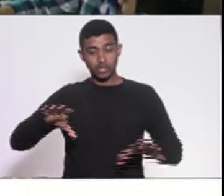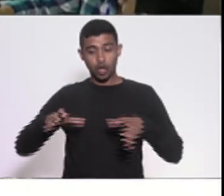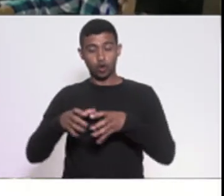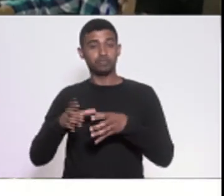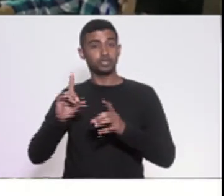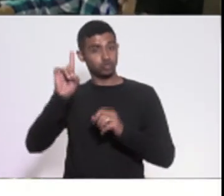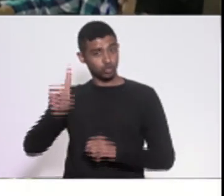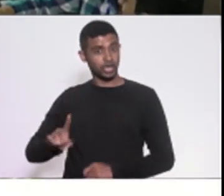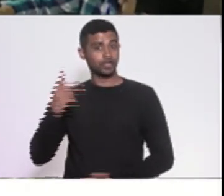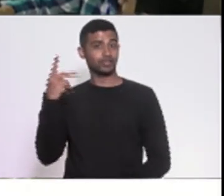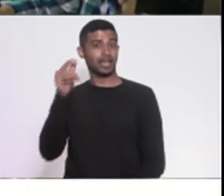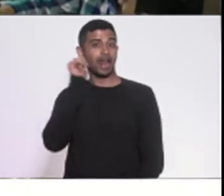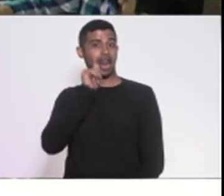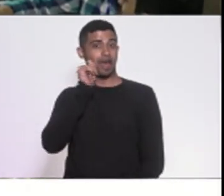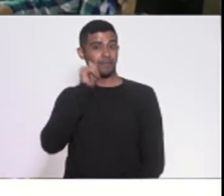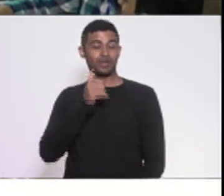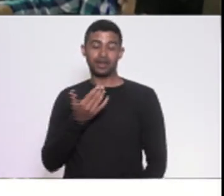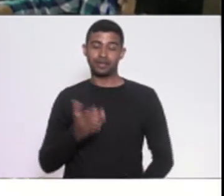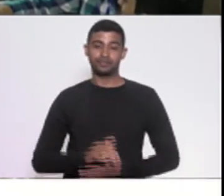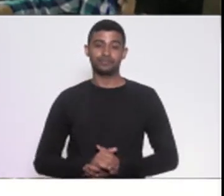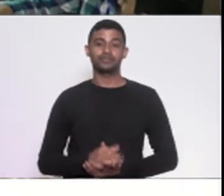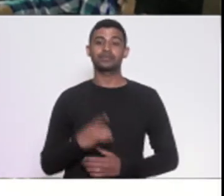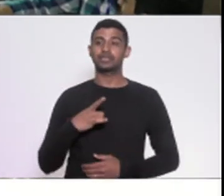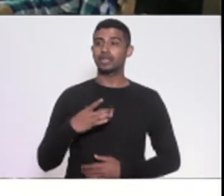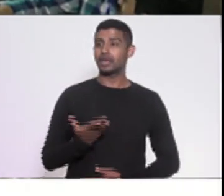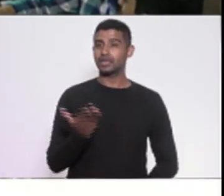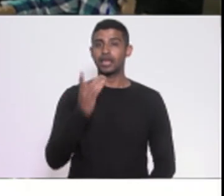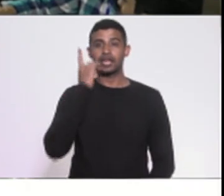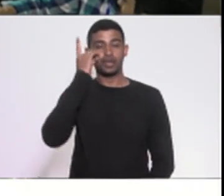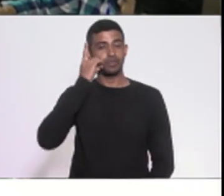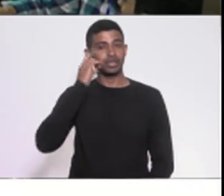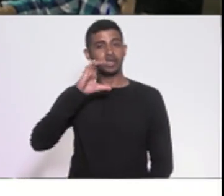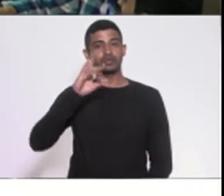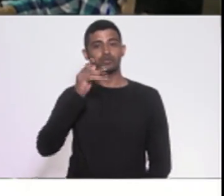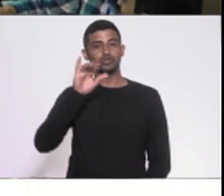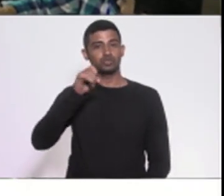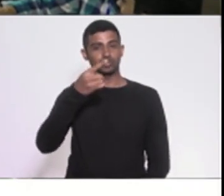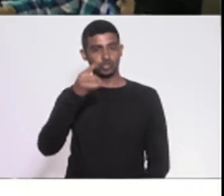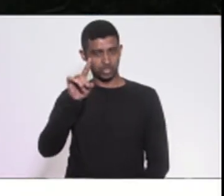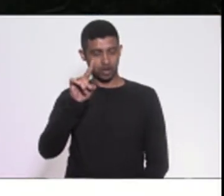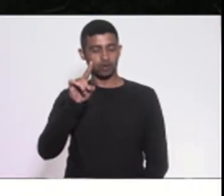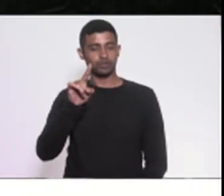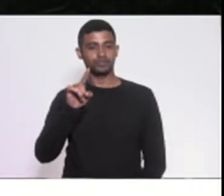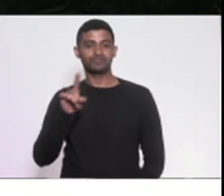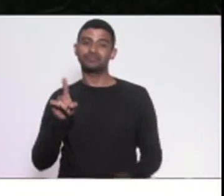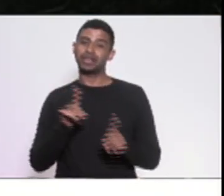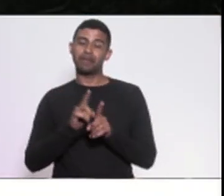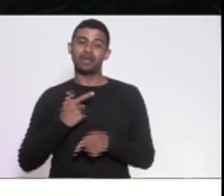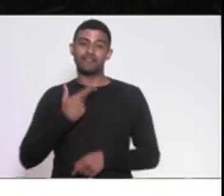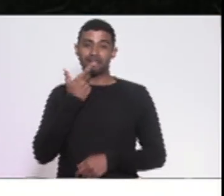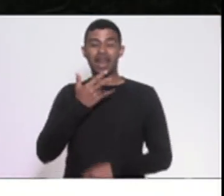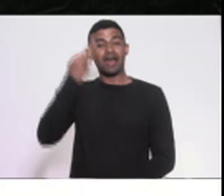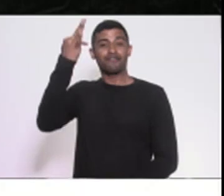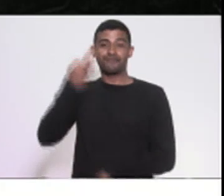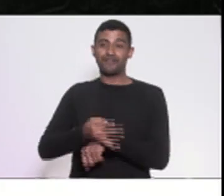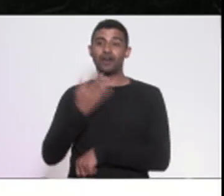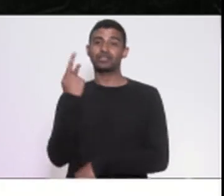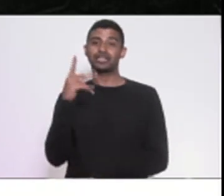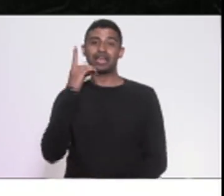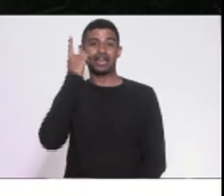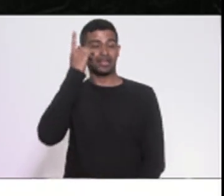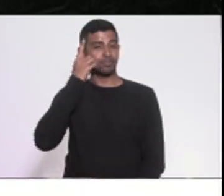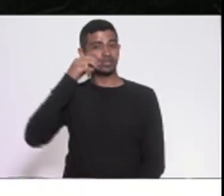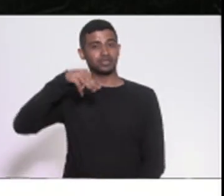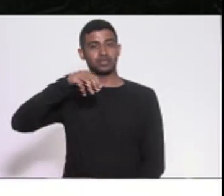da Mulher, em deslocamento, o deputado Chicão Bulhões, e justificando a ausência da deputada